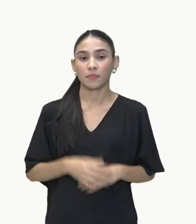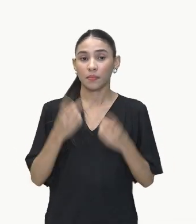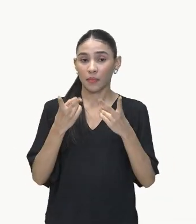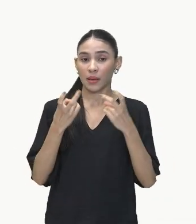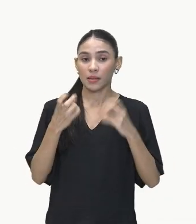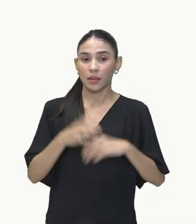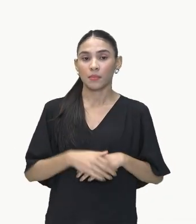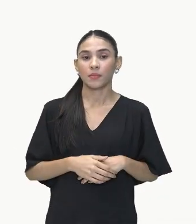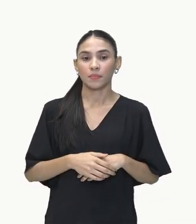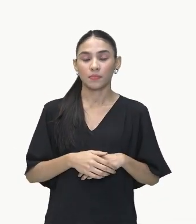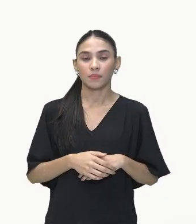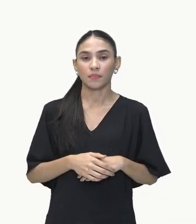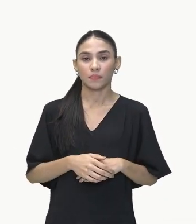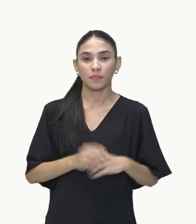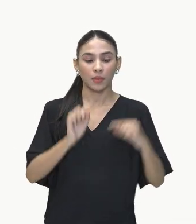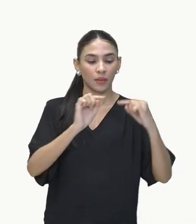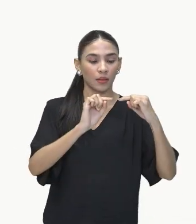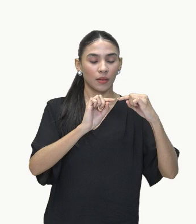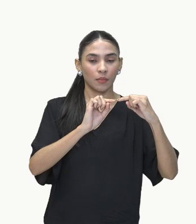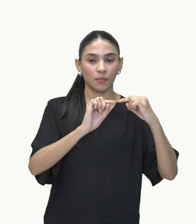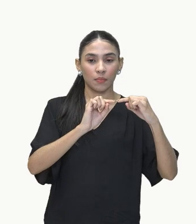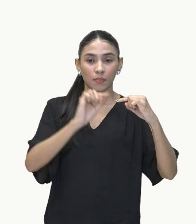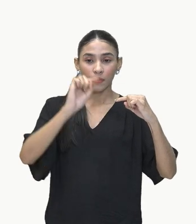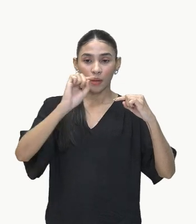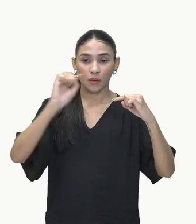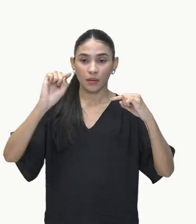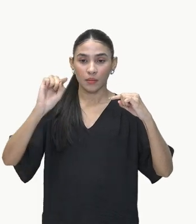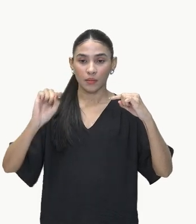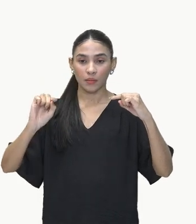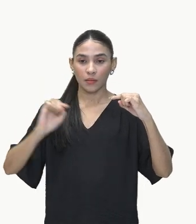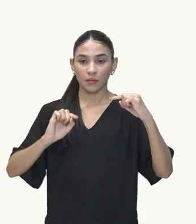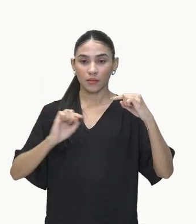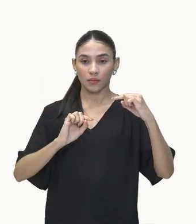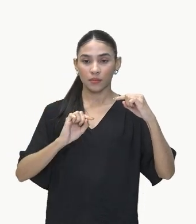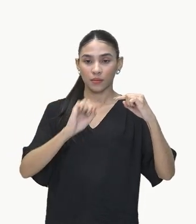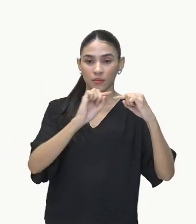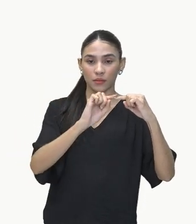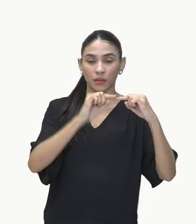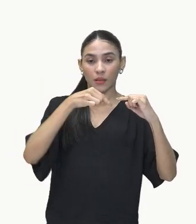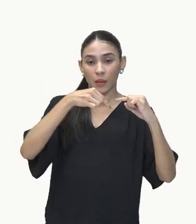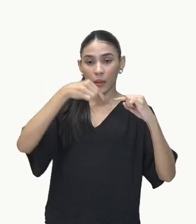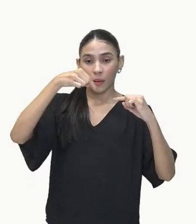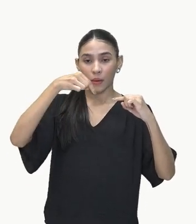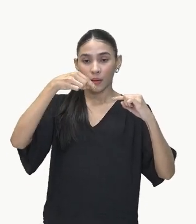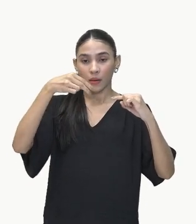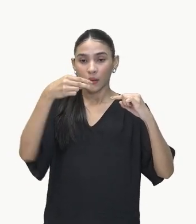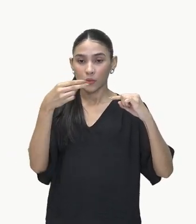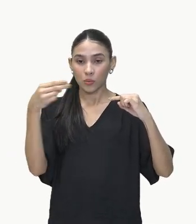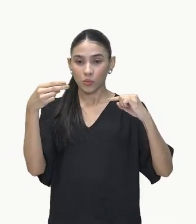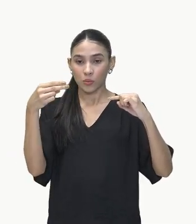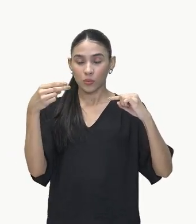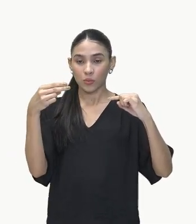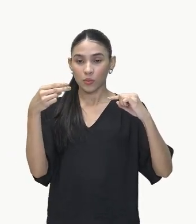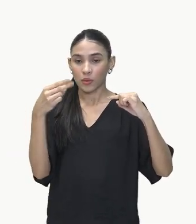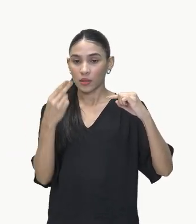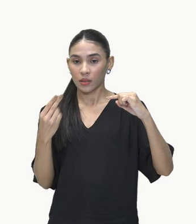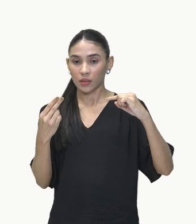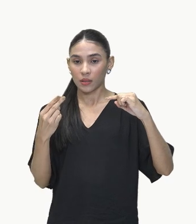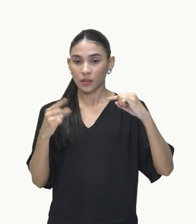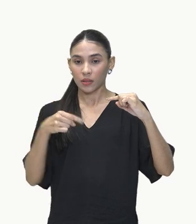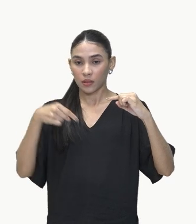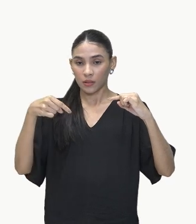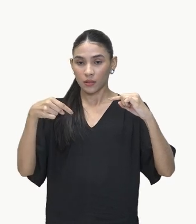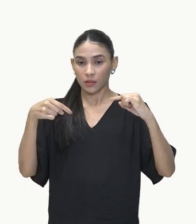digo alternada, quer dizer que aqui, ó, tem uma dupla e uma ligação simples, dupla, simples, dupla, simples. E